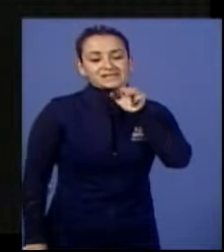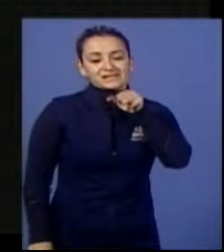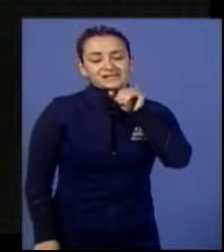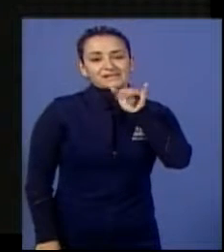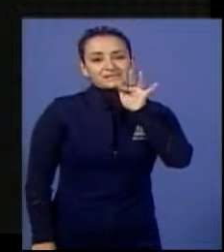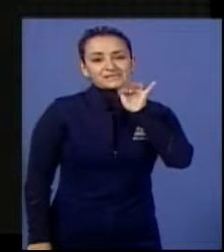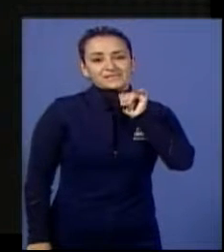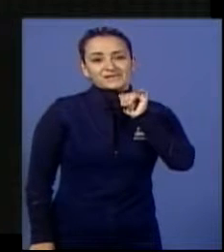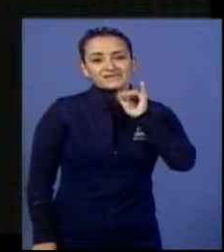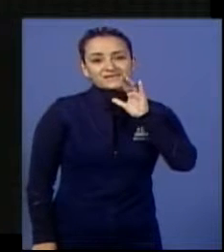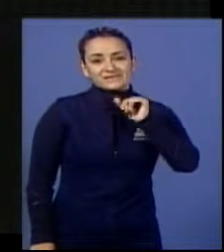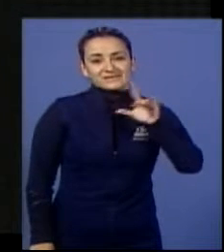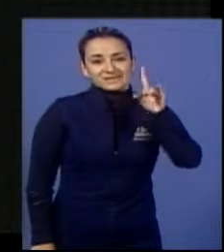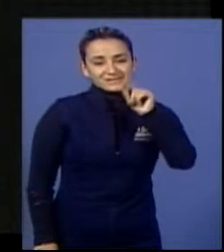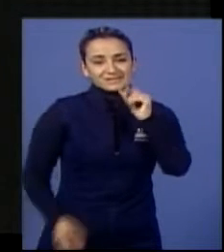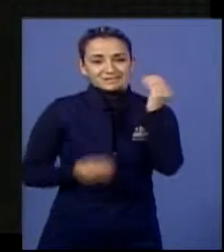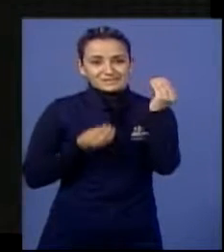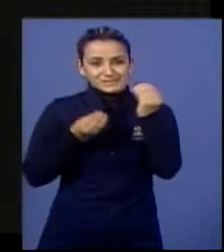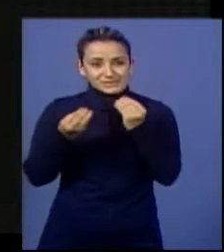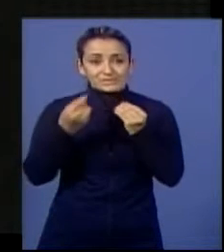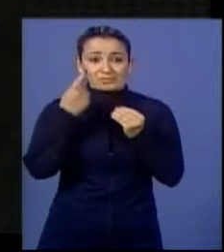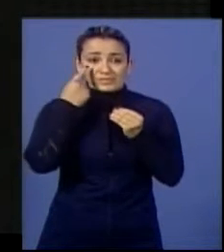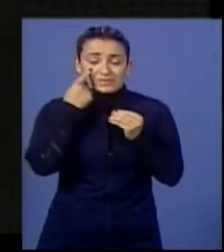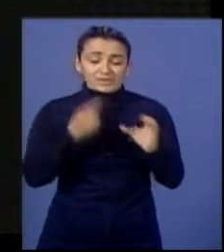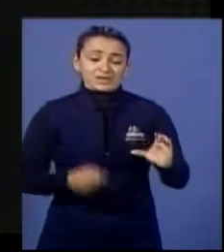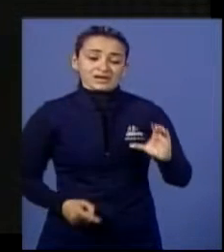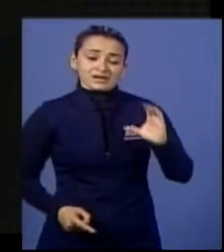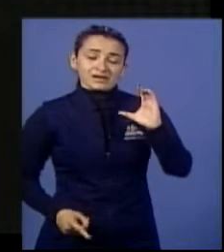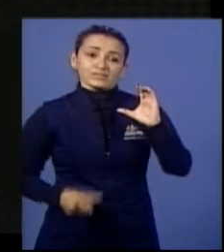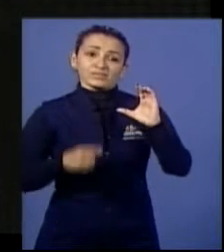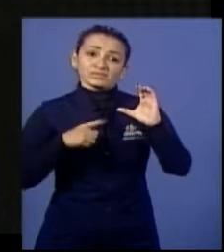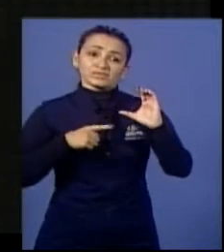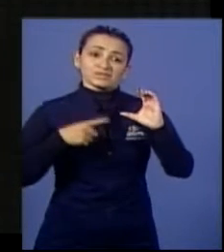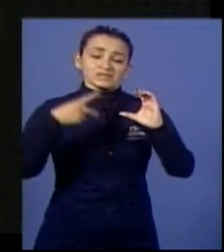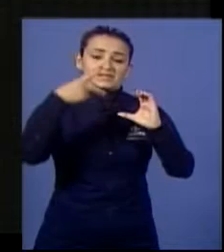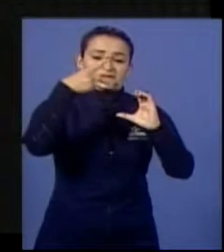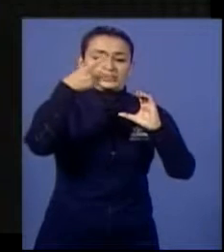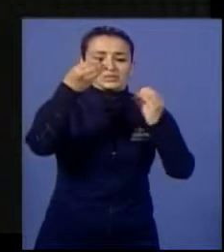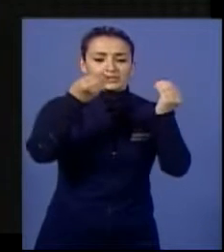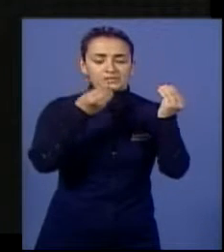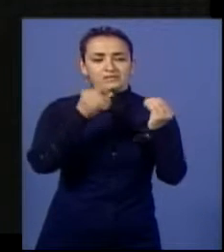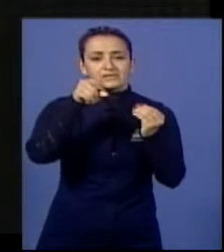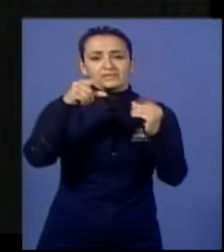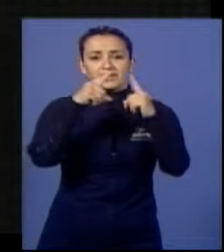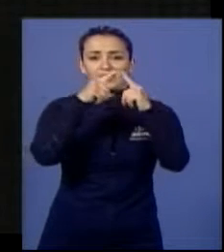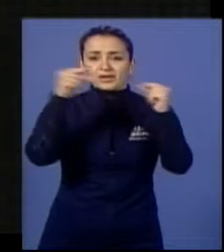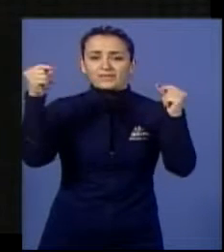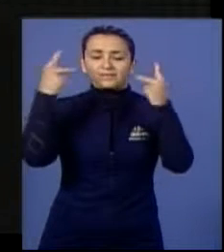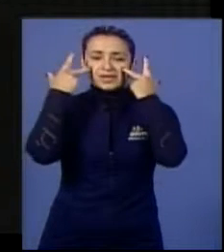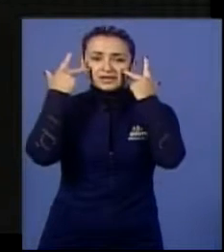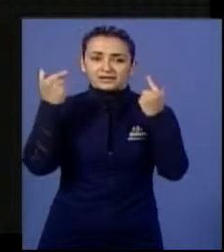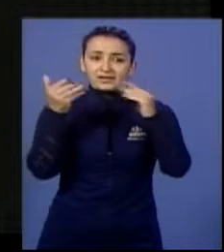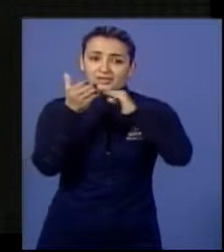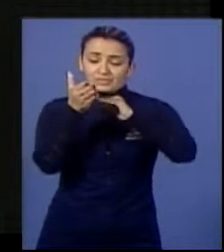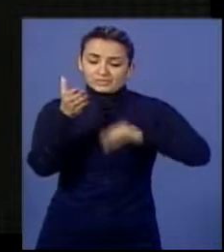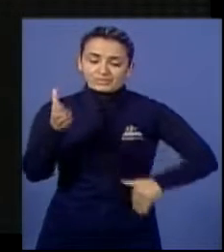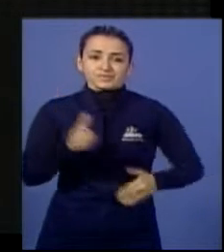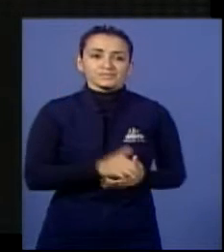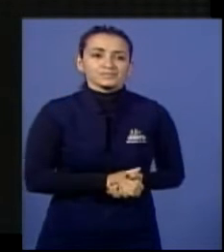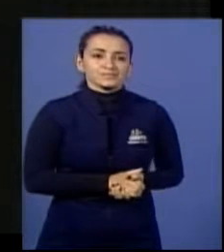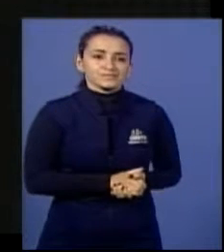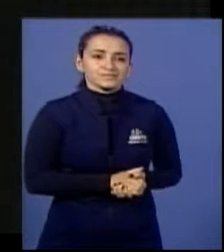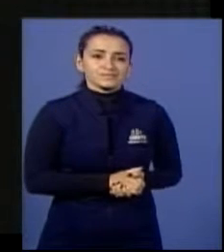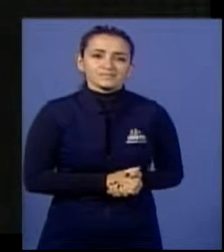carbono. Como ela só tem duas pontas de carbono, ela morreu, é uma cadeia já. Normal. Então, está fora. O quiral seria esse carbono